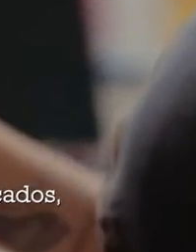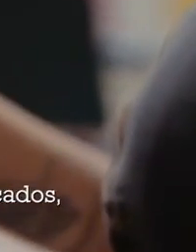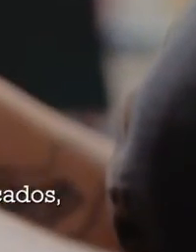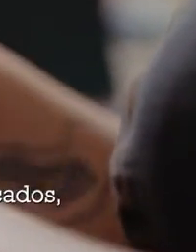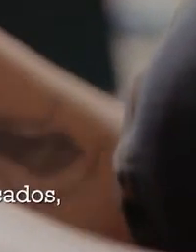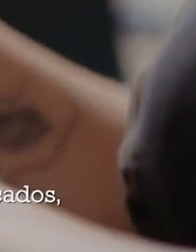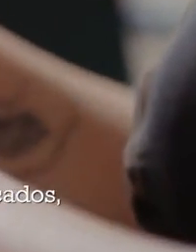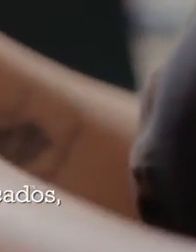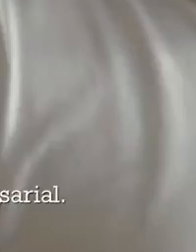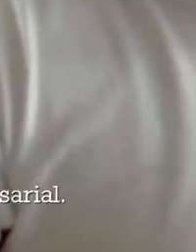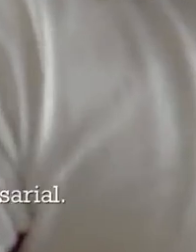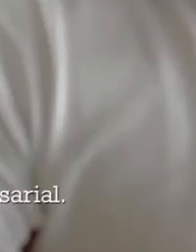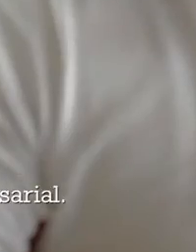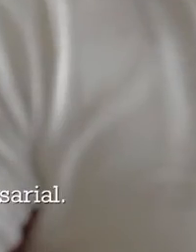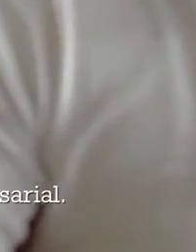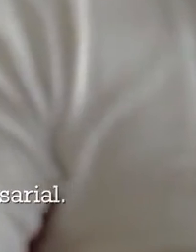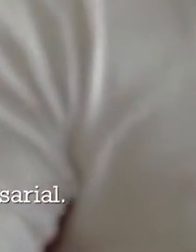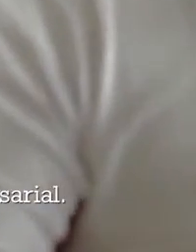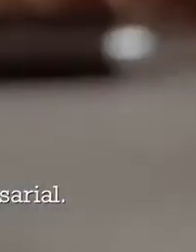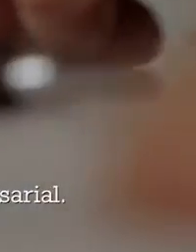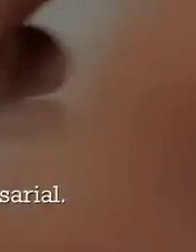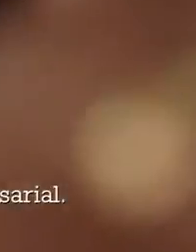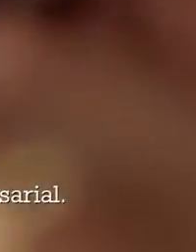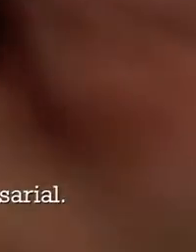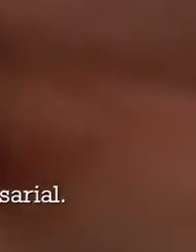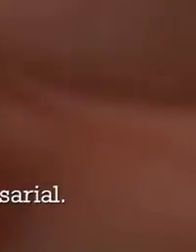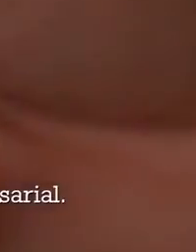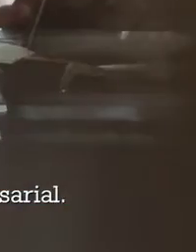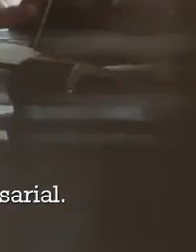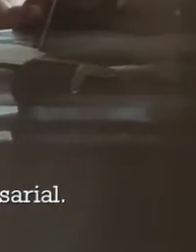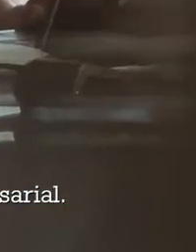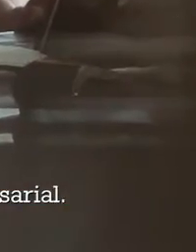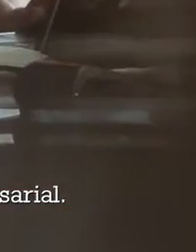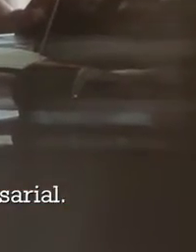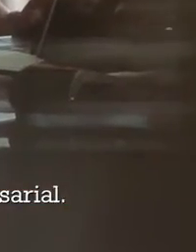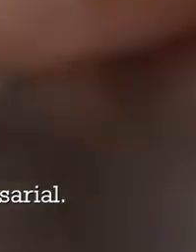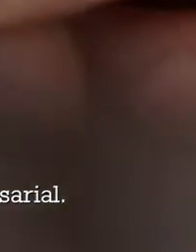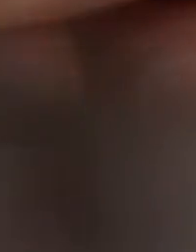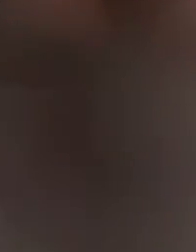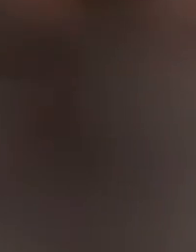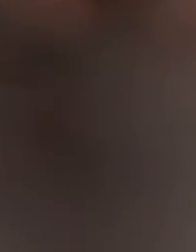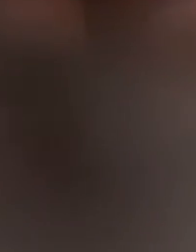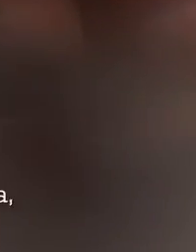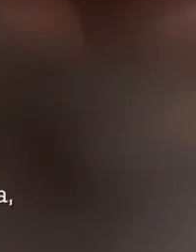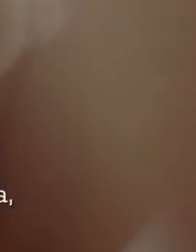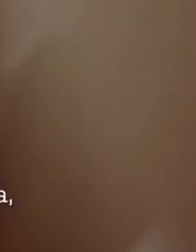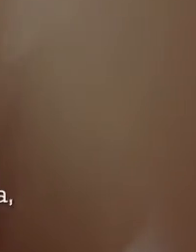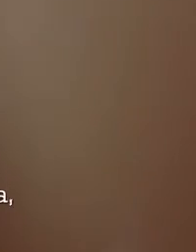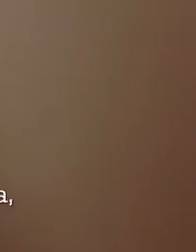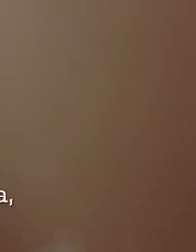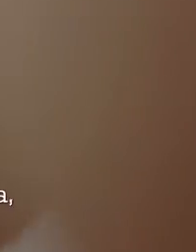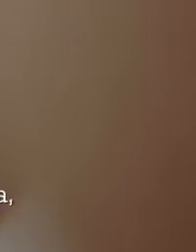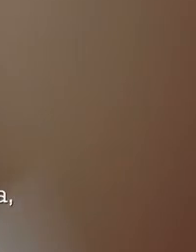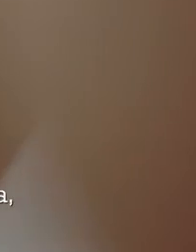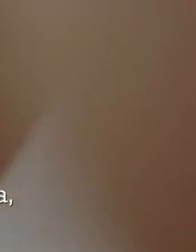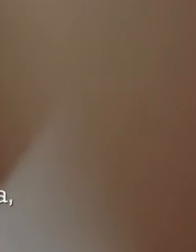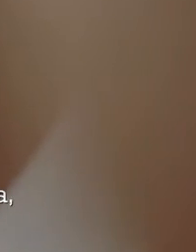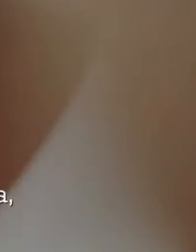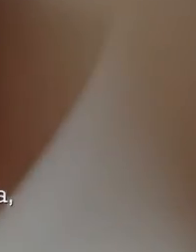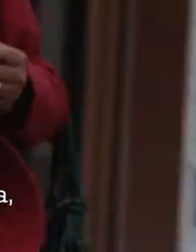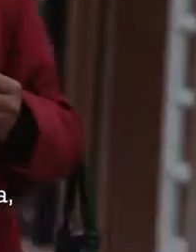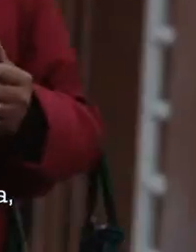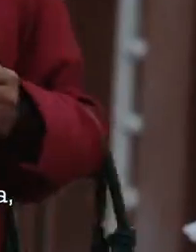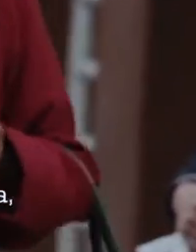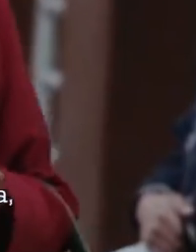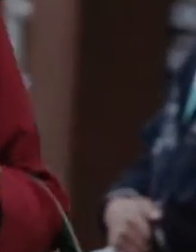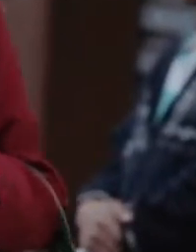tributos simplificados, benefícios previdenciários e cidadania empresarial. Tudo isso deu mais segurança e